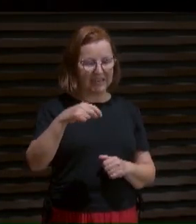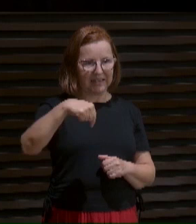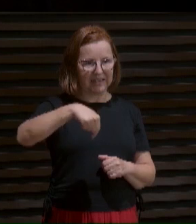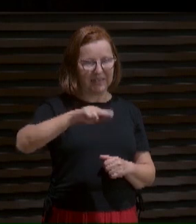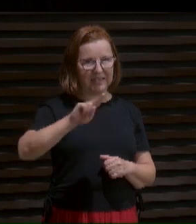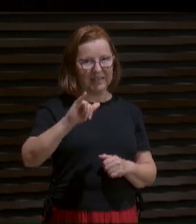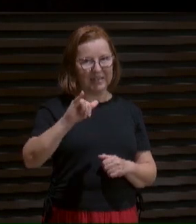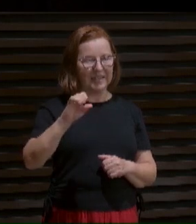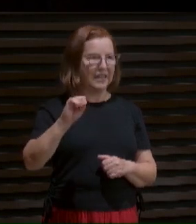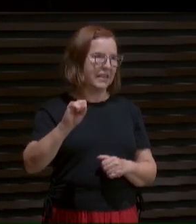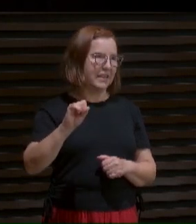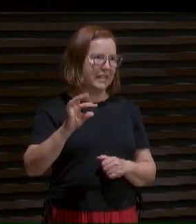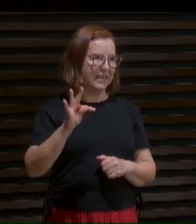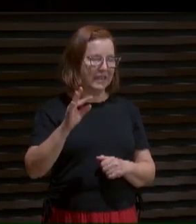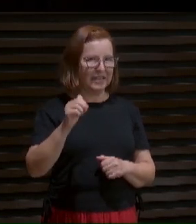e